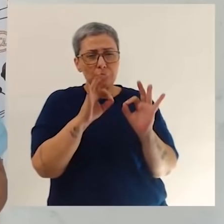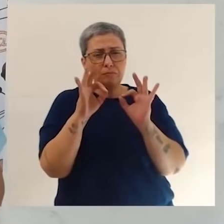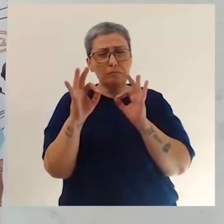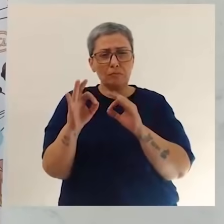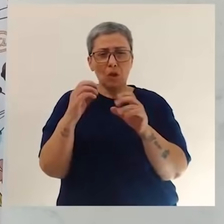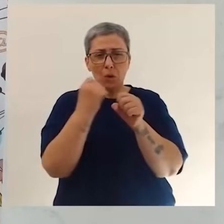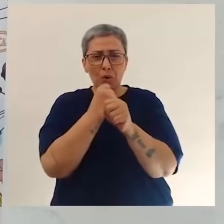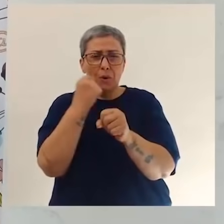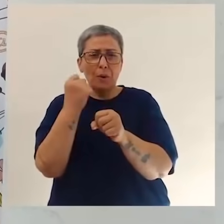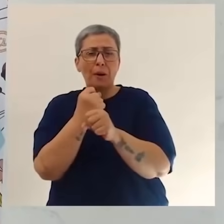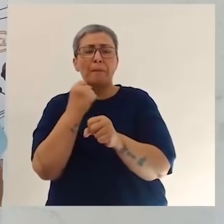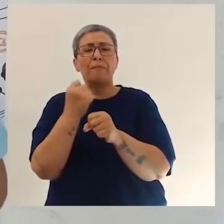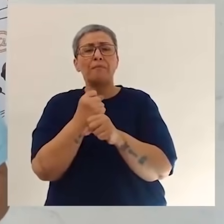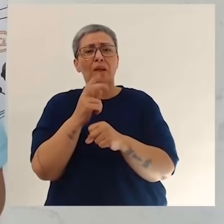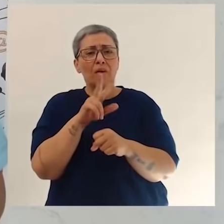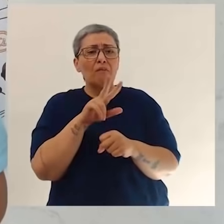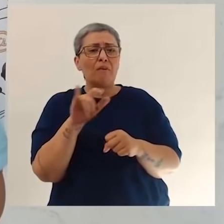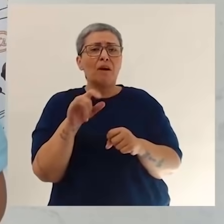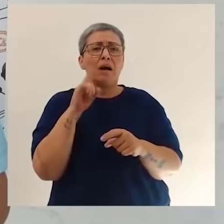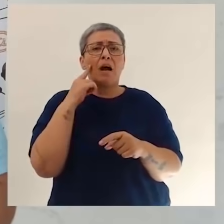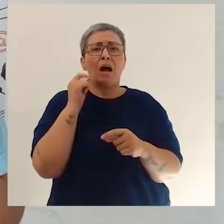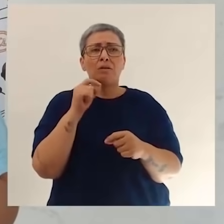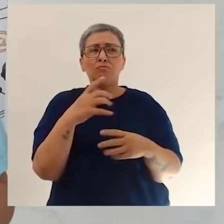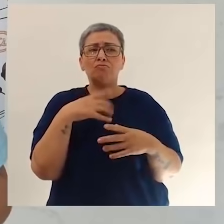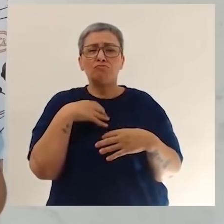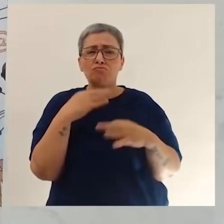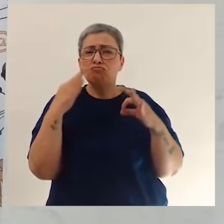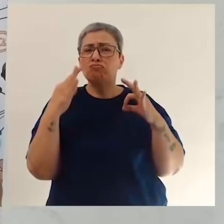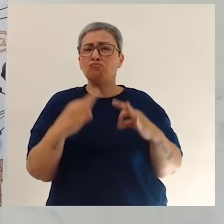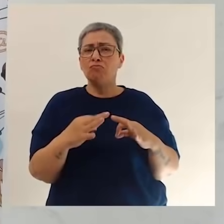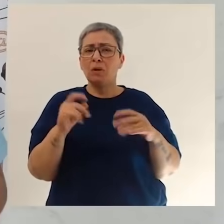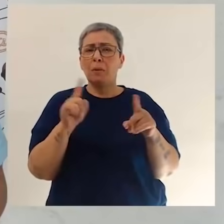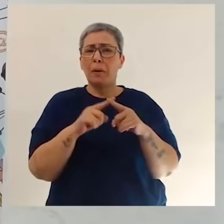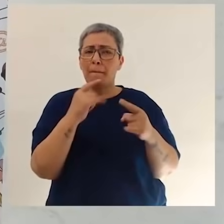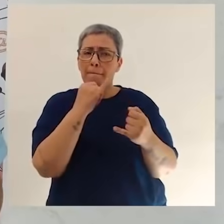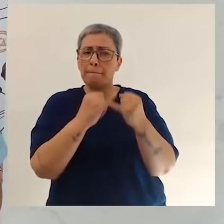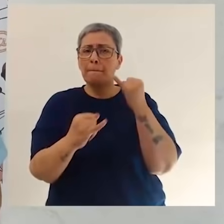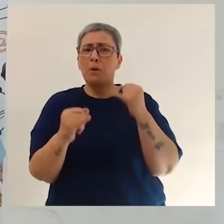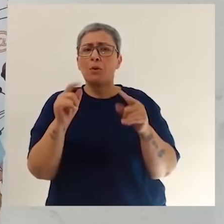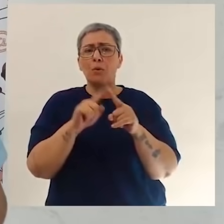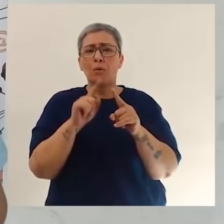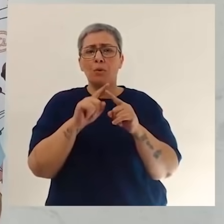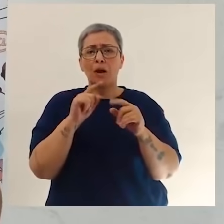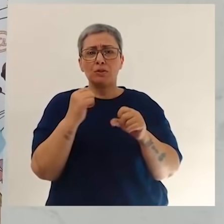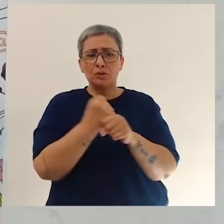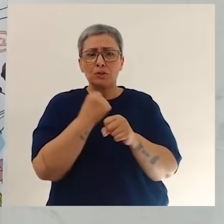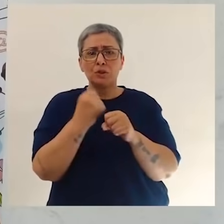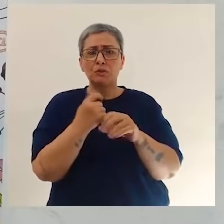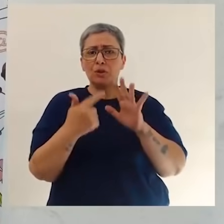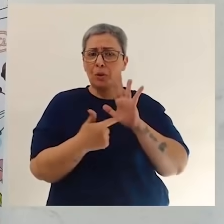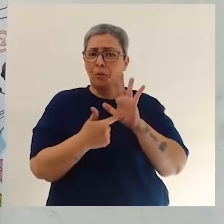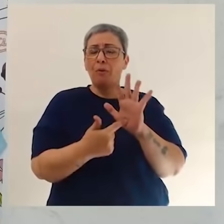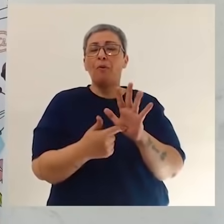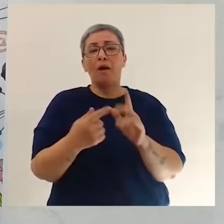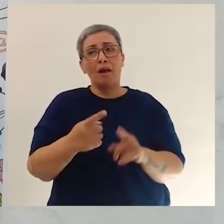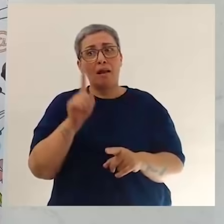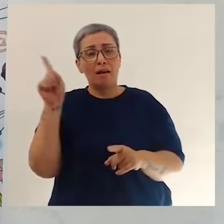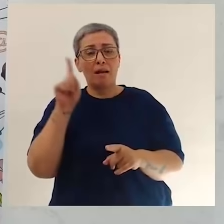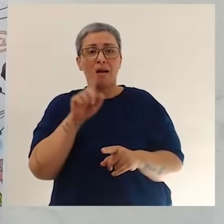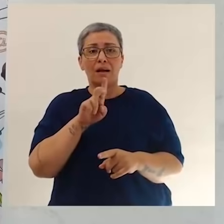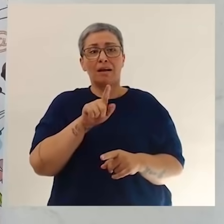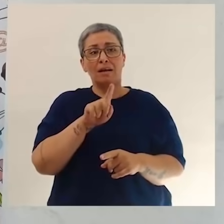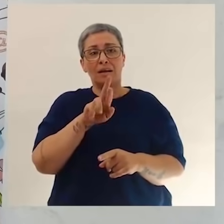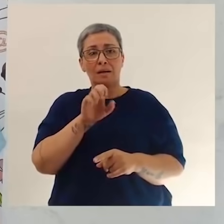bem as construções, vocês vão se certificar que são bem parecidas com essas que eu te mostrei lá